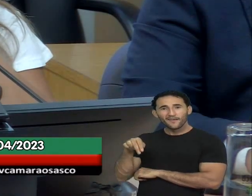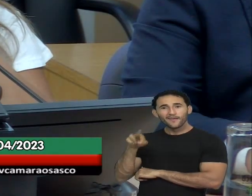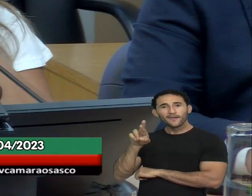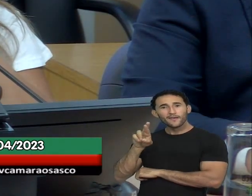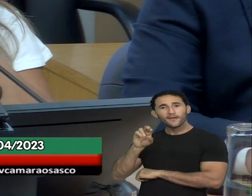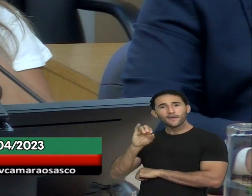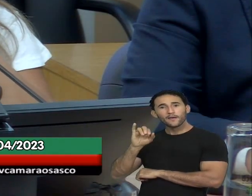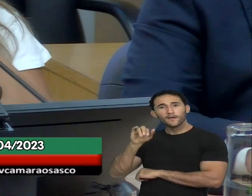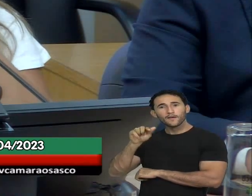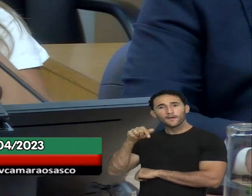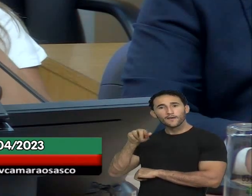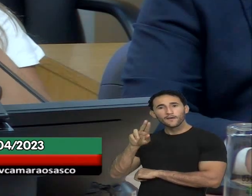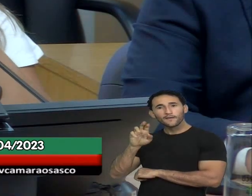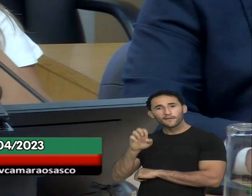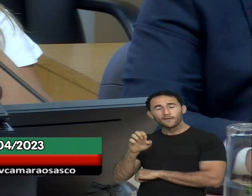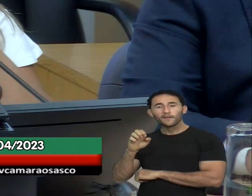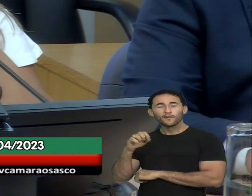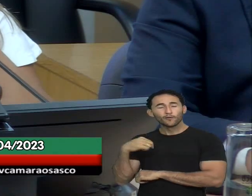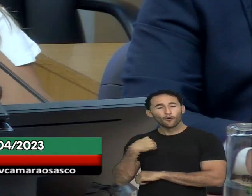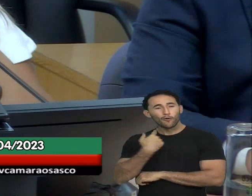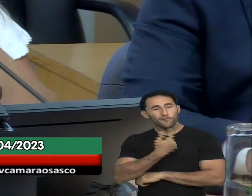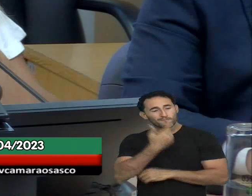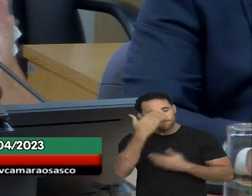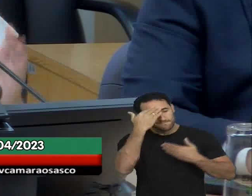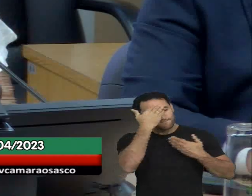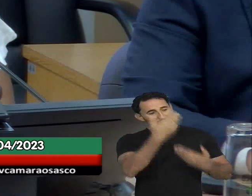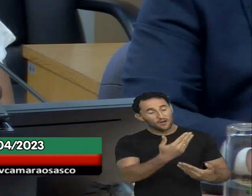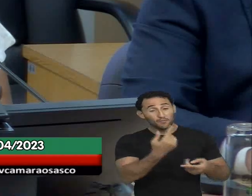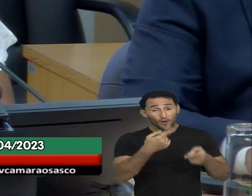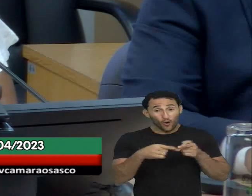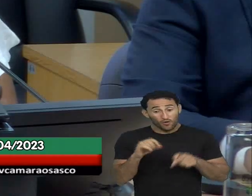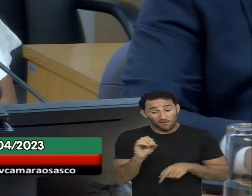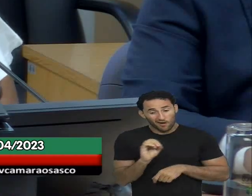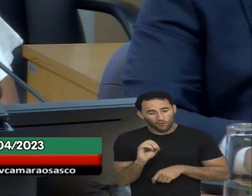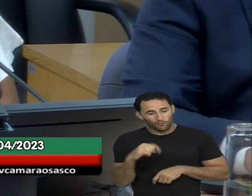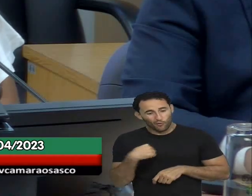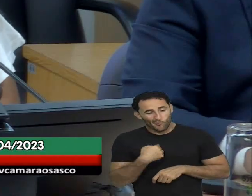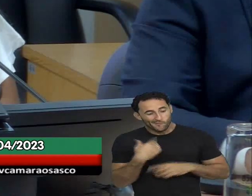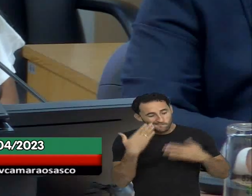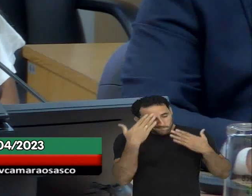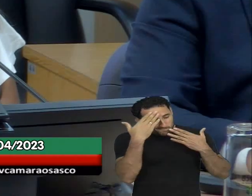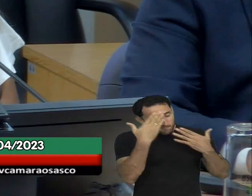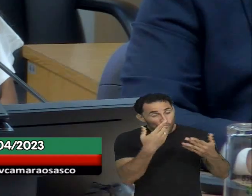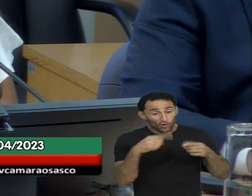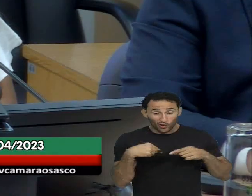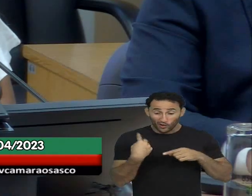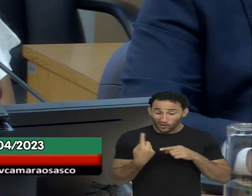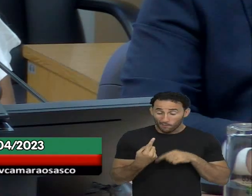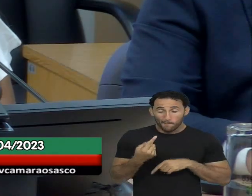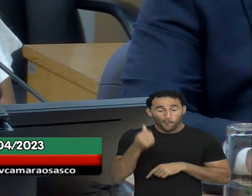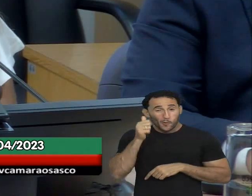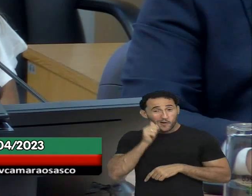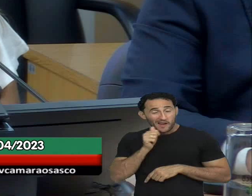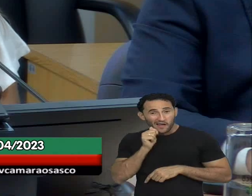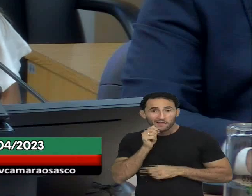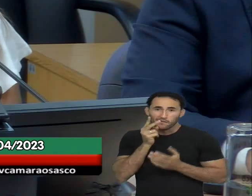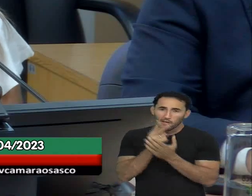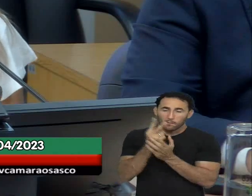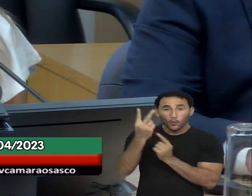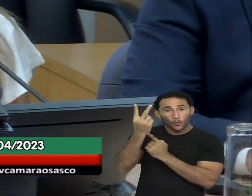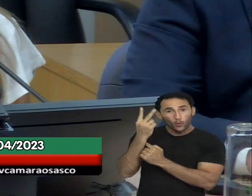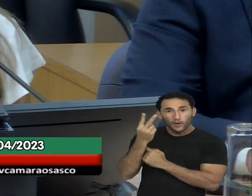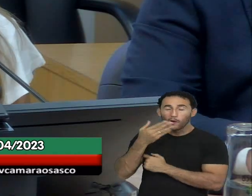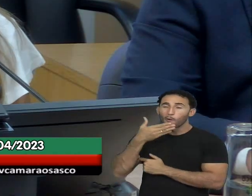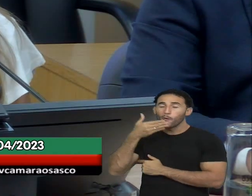agradecer. Osasco agradece, porque Osasco agora vai ficar mais atento. Né? A gente, mulheres, a gente até se cuida mais do que